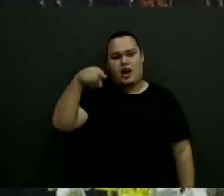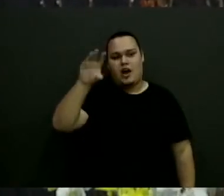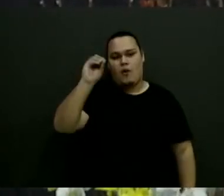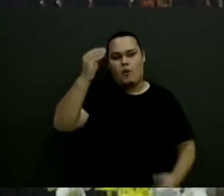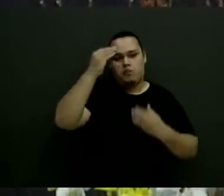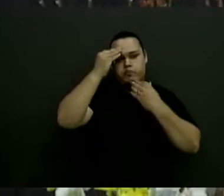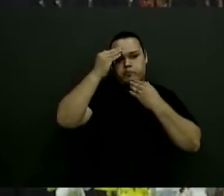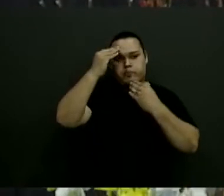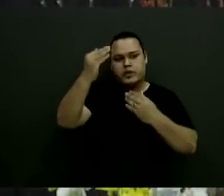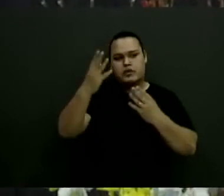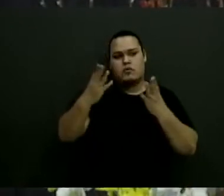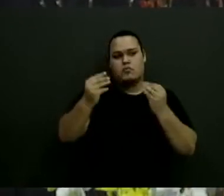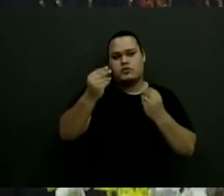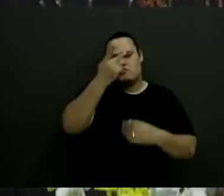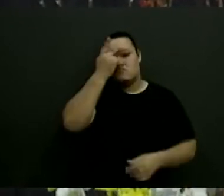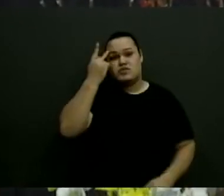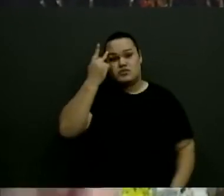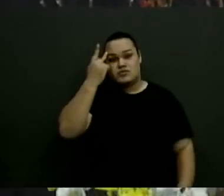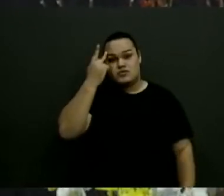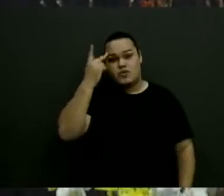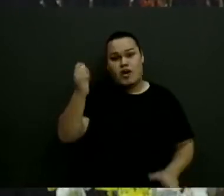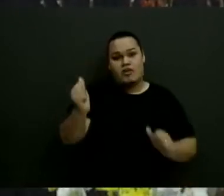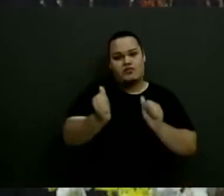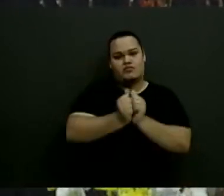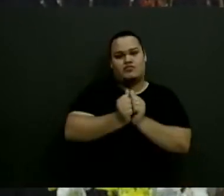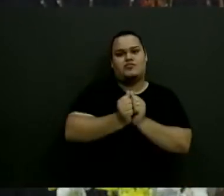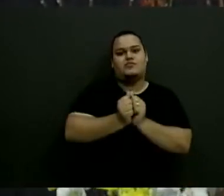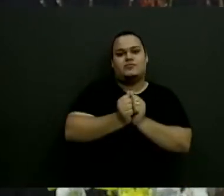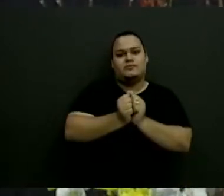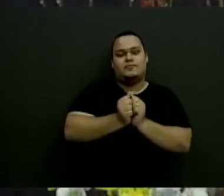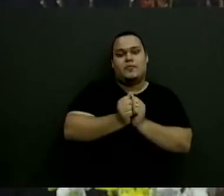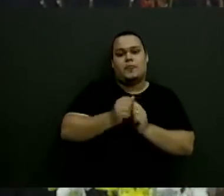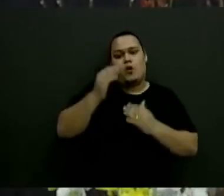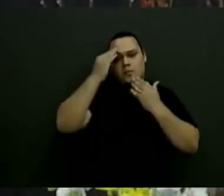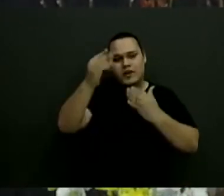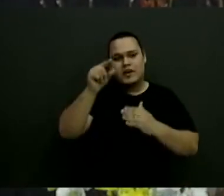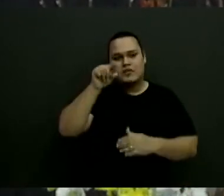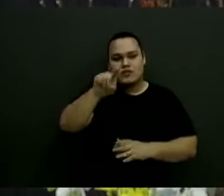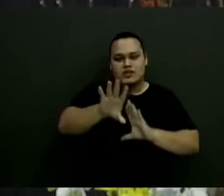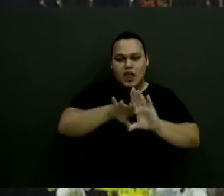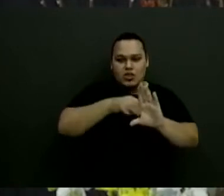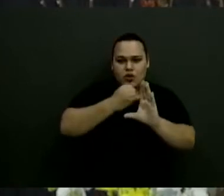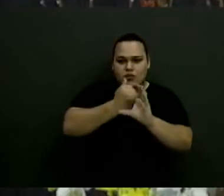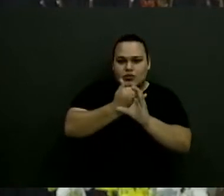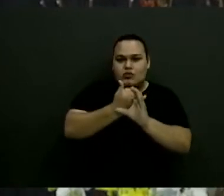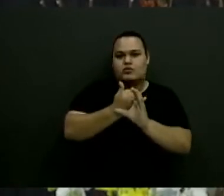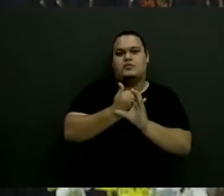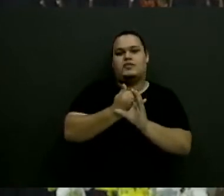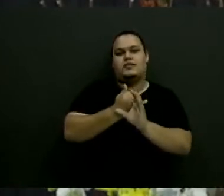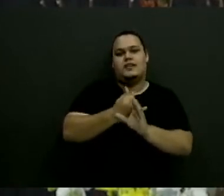vocês, gente, que estiveram conosco aqui. Muito obrigado a você que está aí no YouTube conosco. Deus abençoe